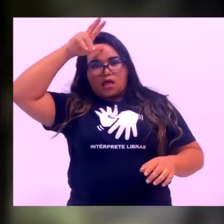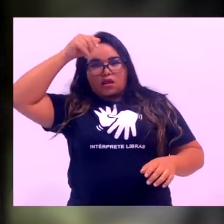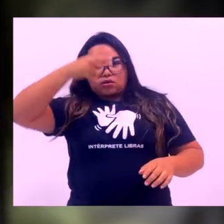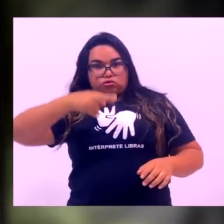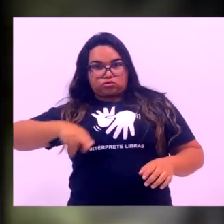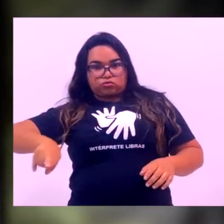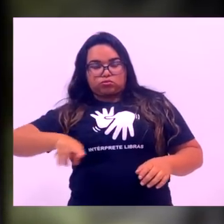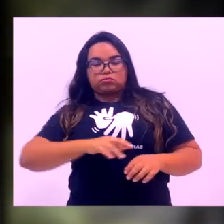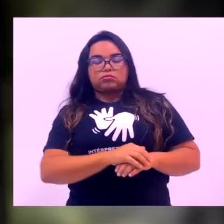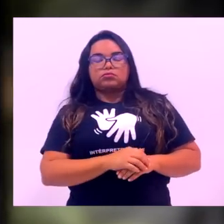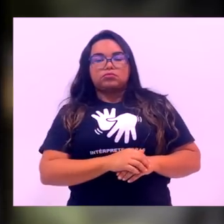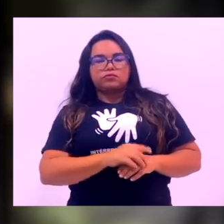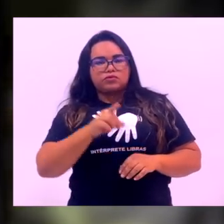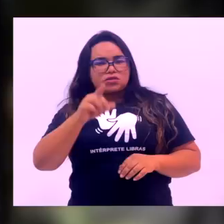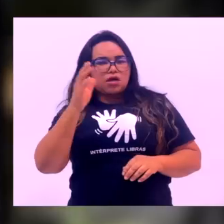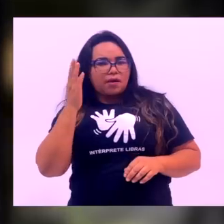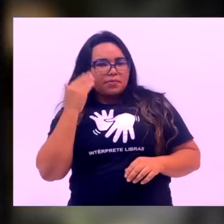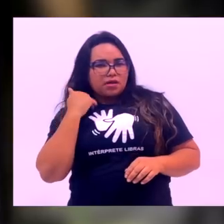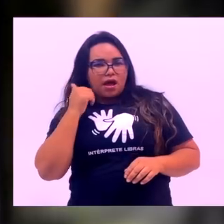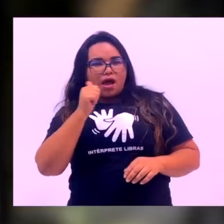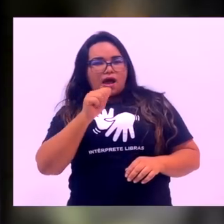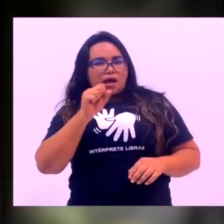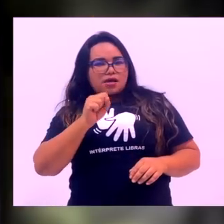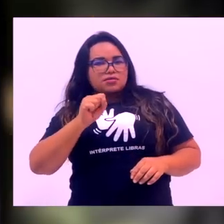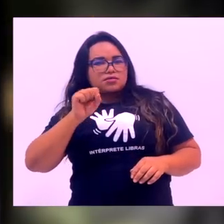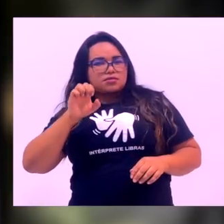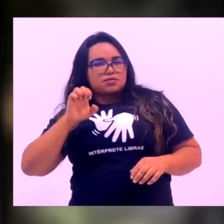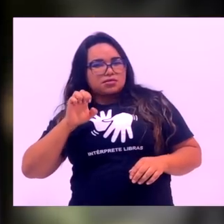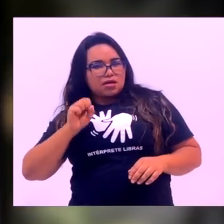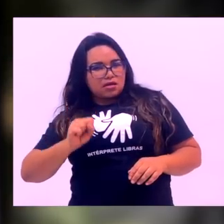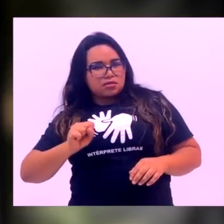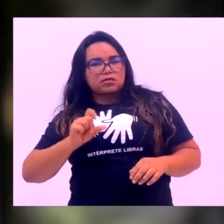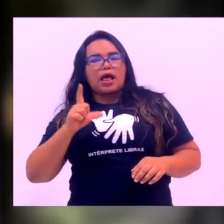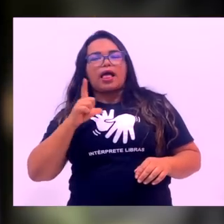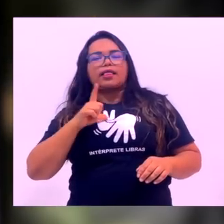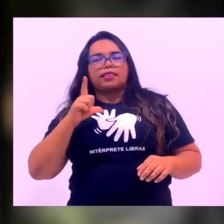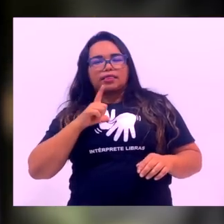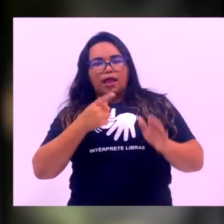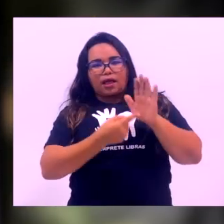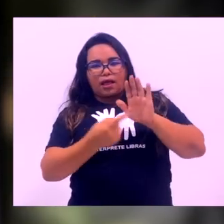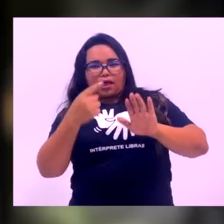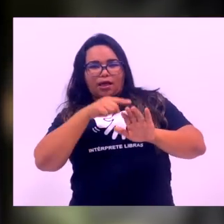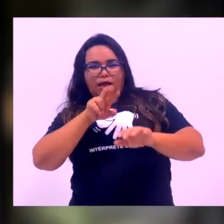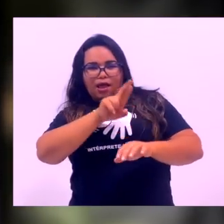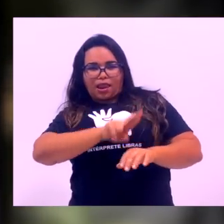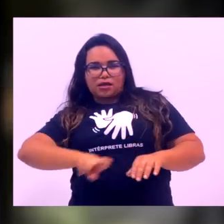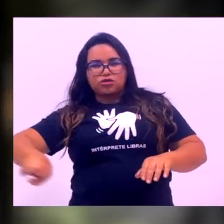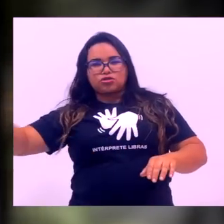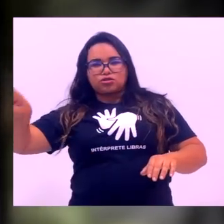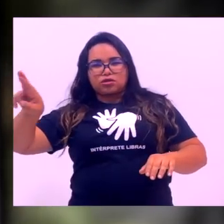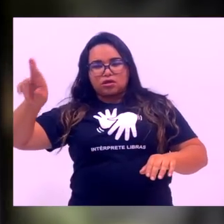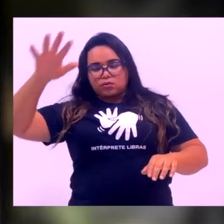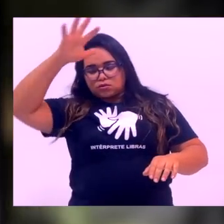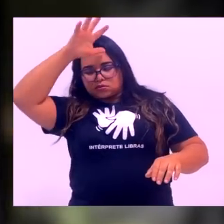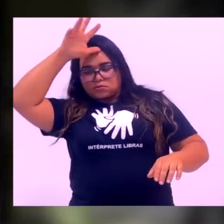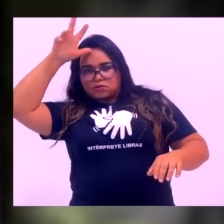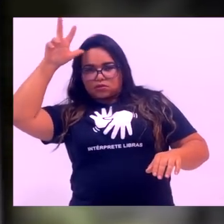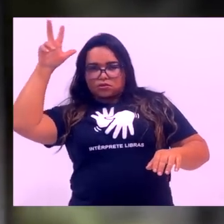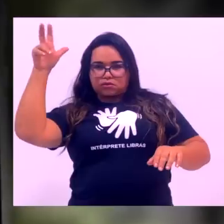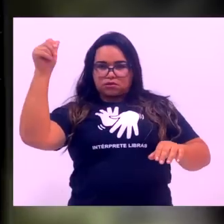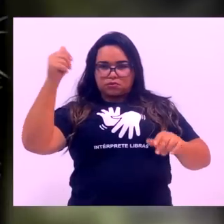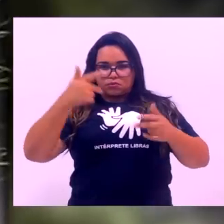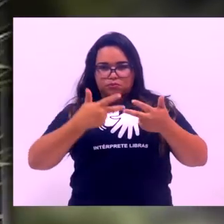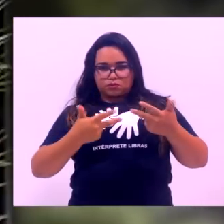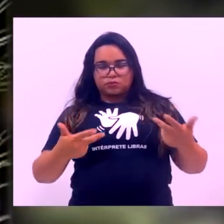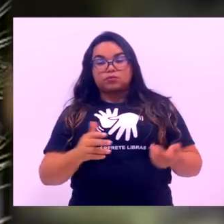Vocês sabiam que toda a SS foi construída em princípios do ocultismo? Vocês sabiam disso? É